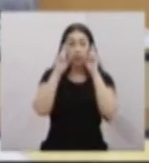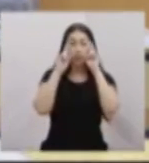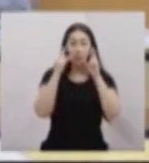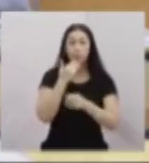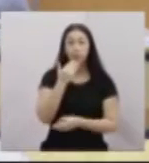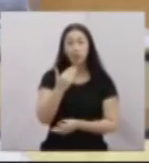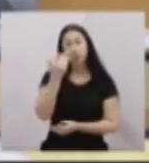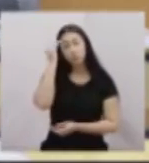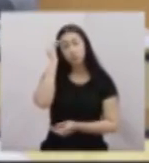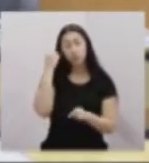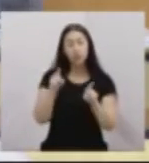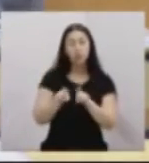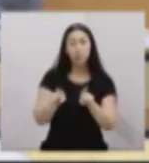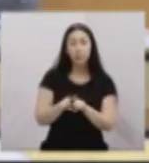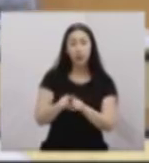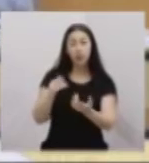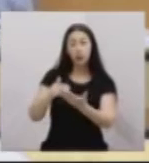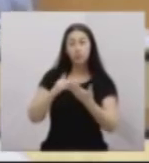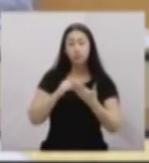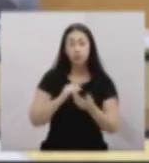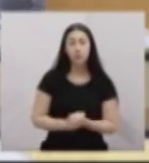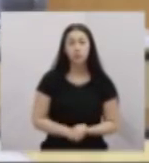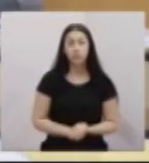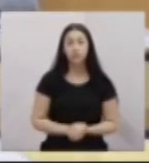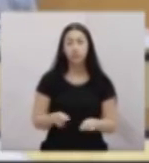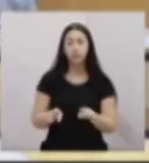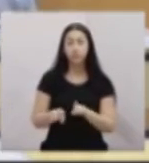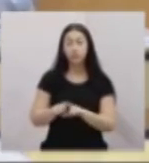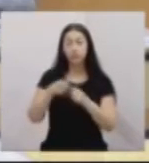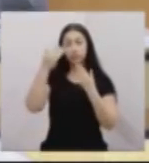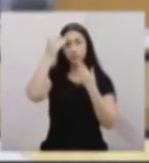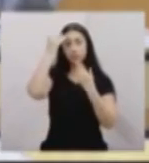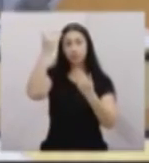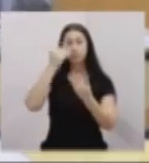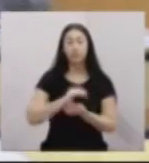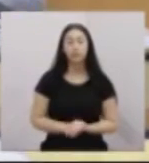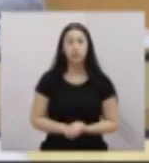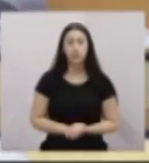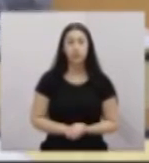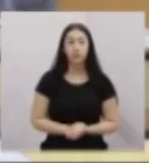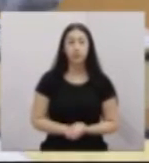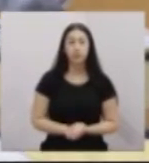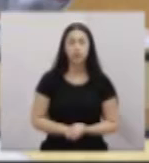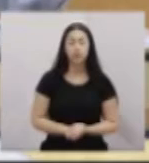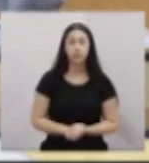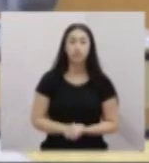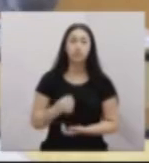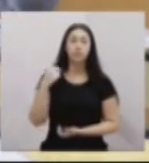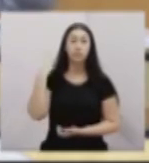à compreensão e aos préstimos dessa concessionária e, antecipando agradecimento pela atenção dispensada,